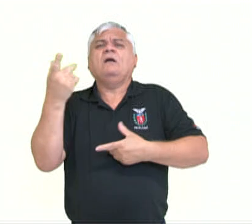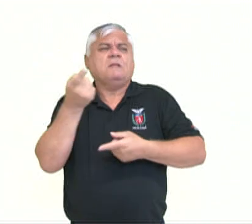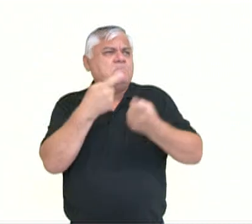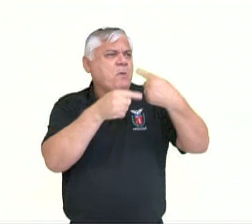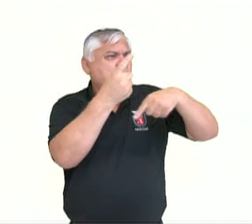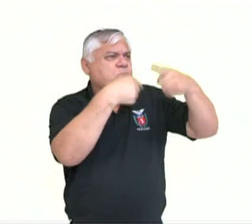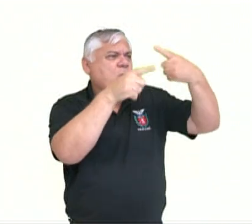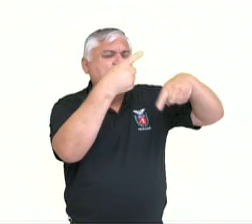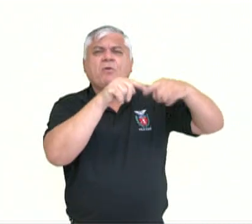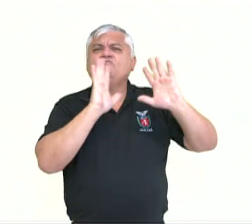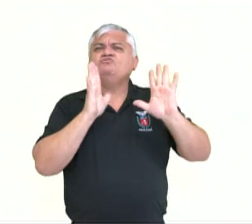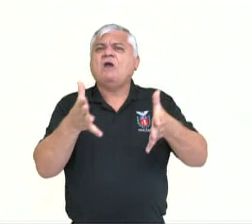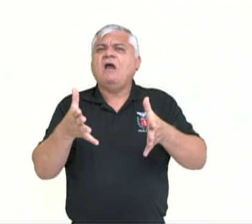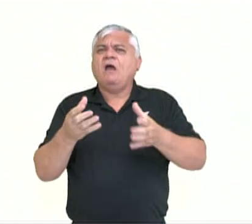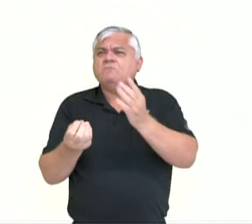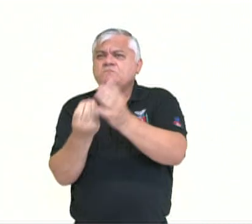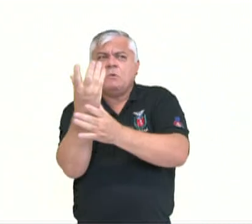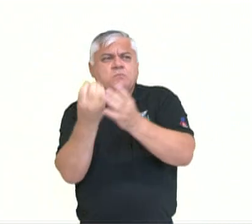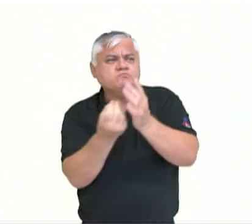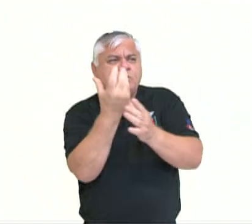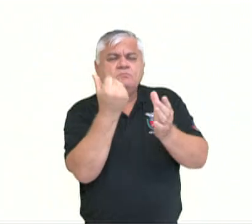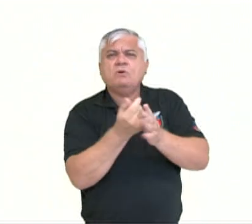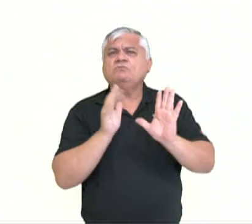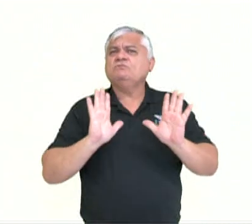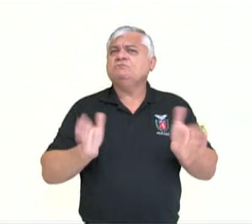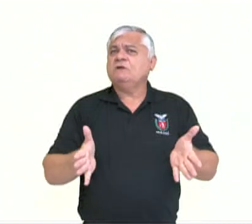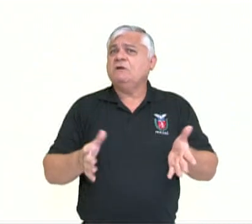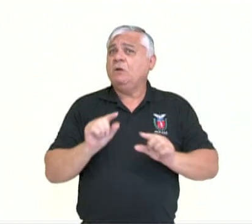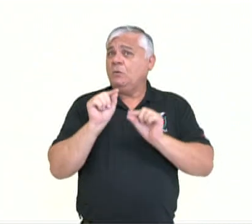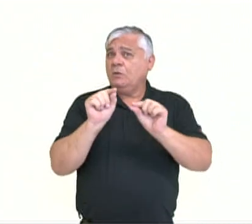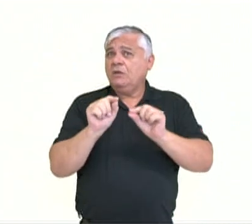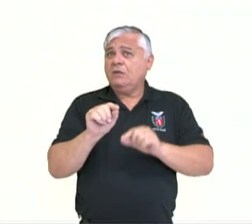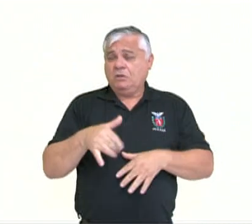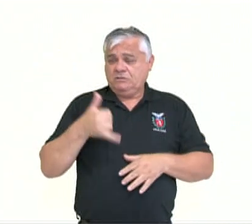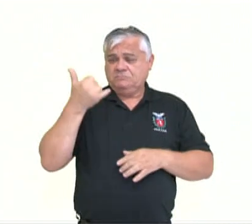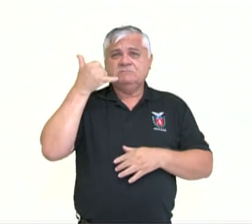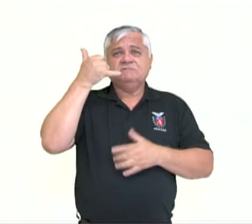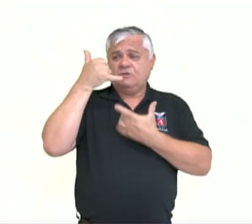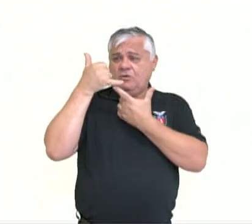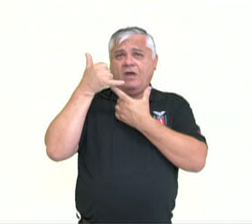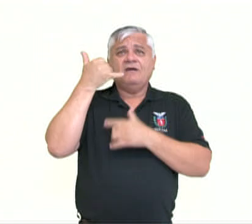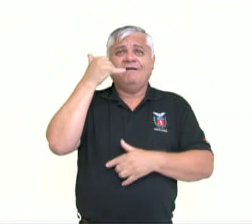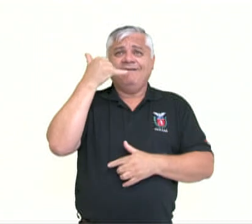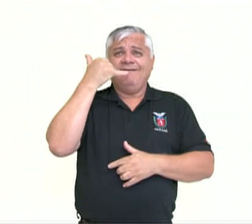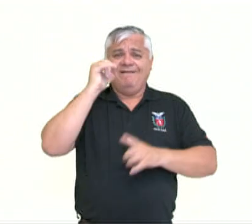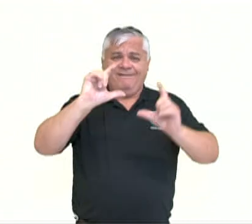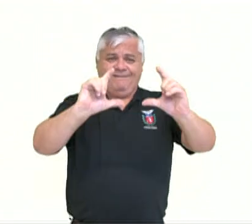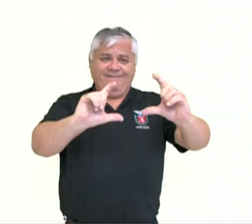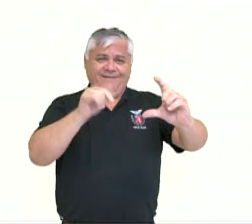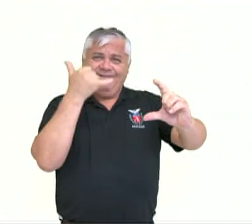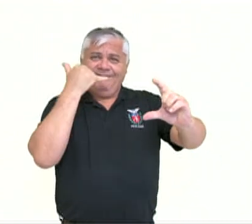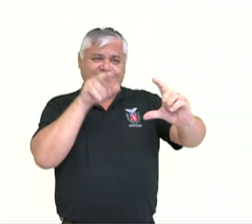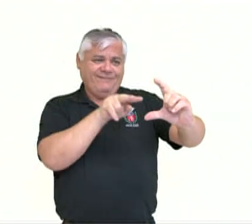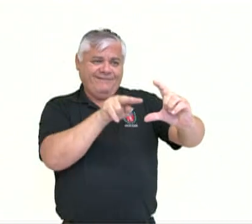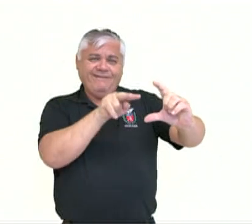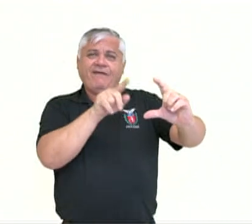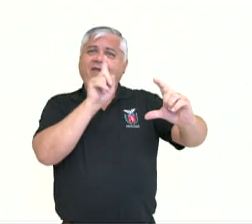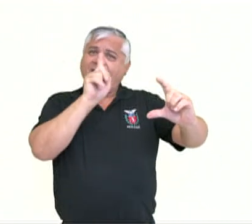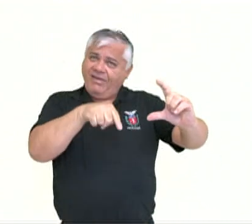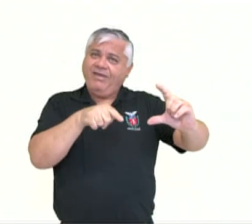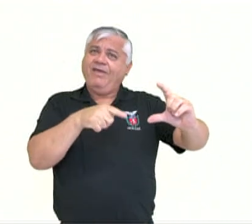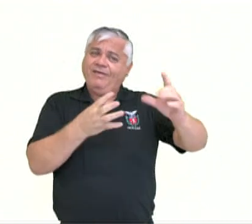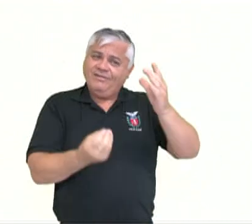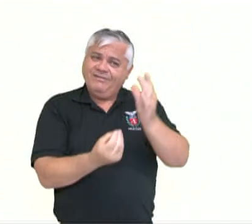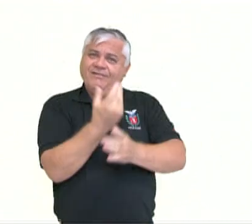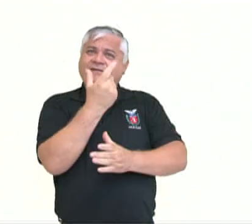a ciência não possibilitou, né? O próprio celular que você está assistindo a aula aí na sua mão é fruto